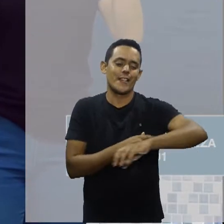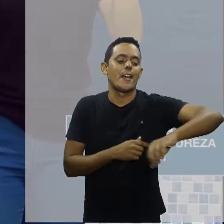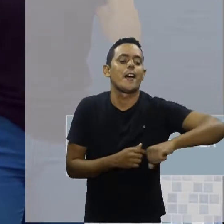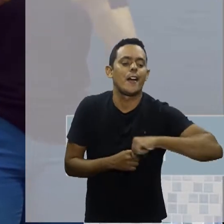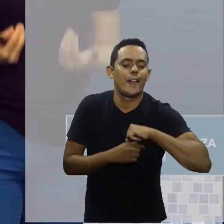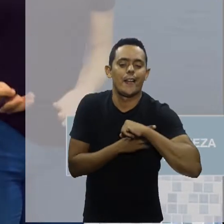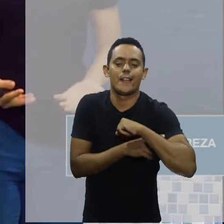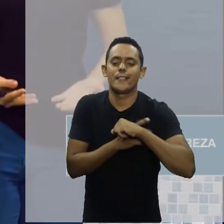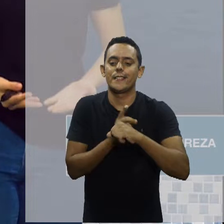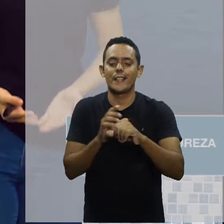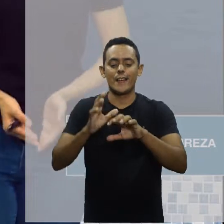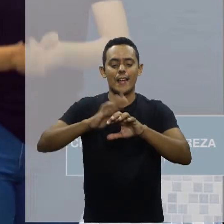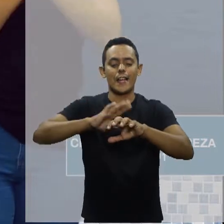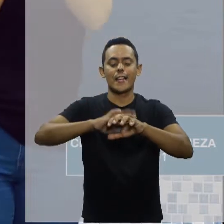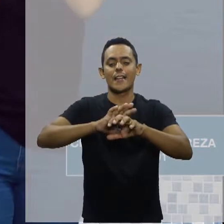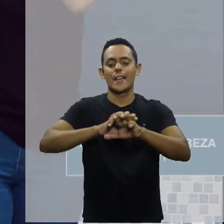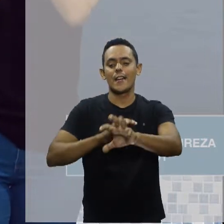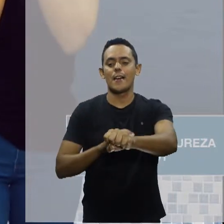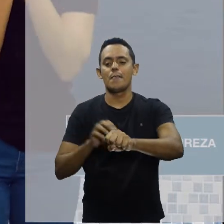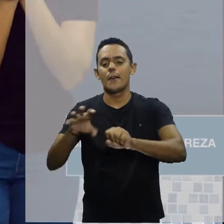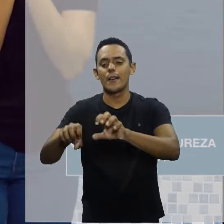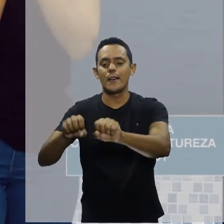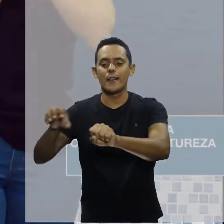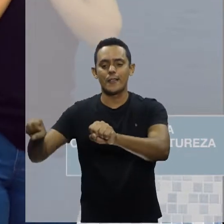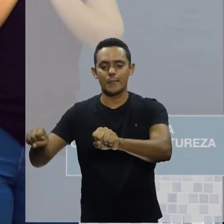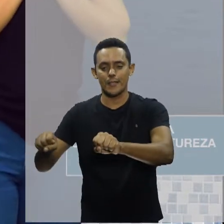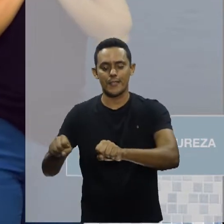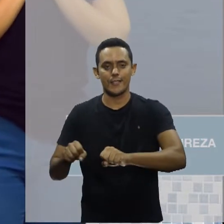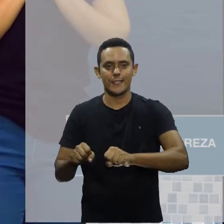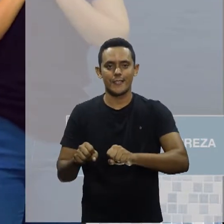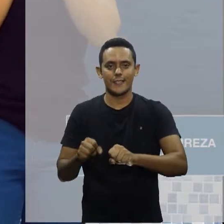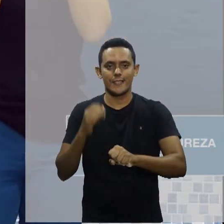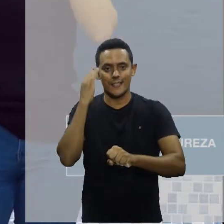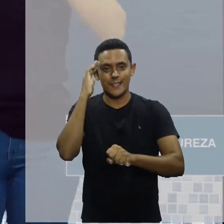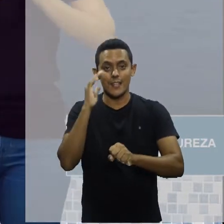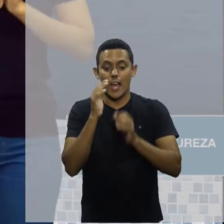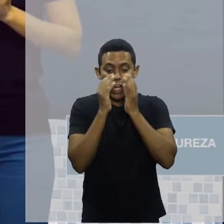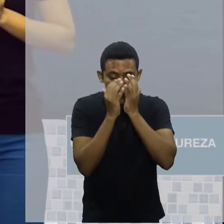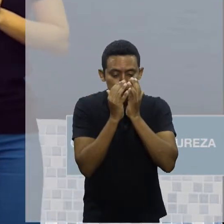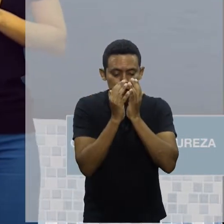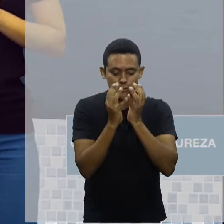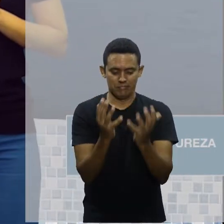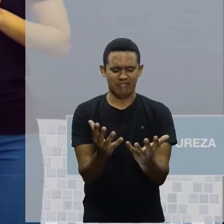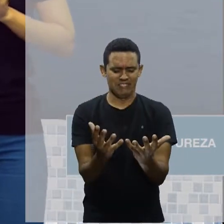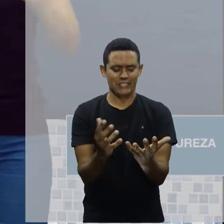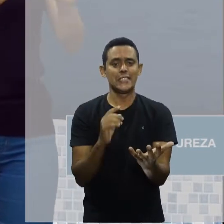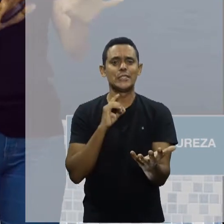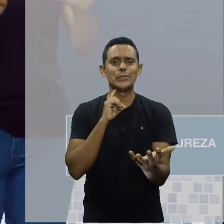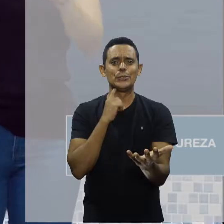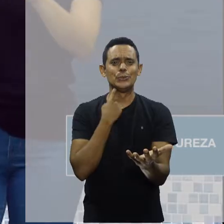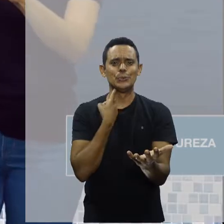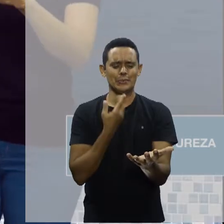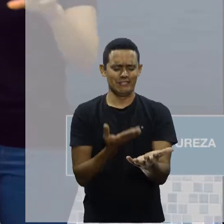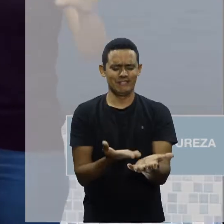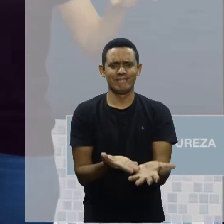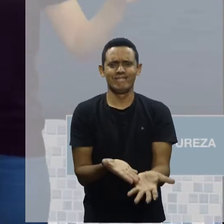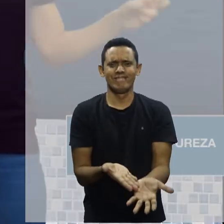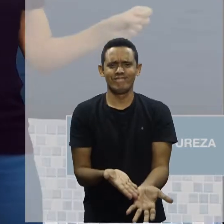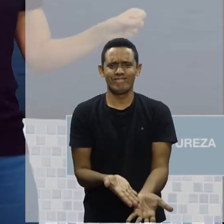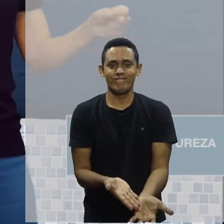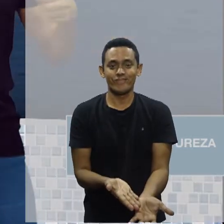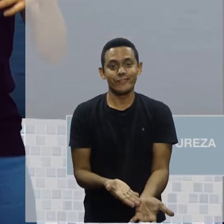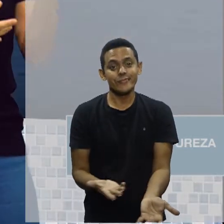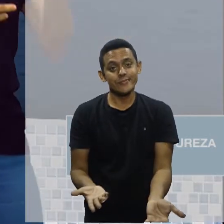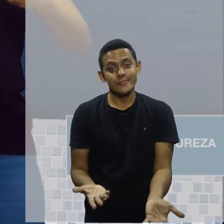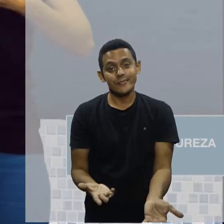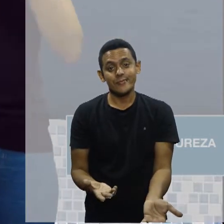pega com as nossas mãos. E qual é o nosso costume? Quando vai tossir, leva a mão, né? E depois a gente sai pegando em